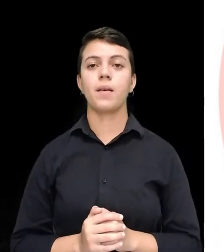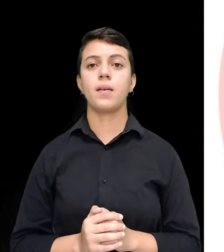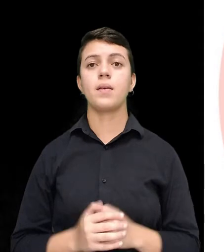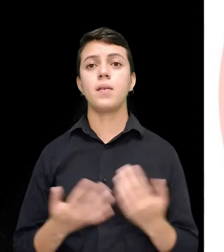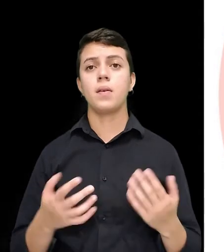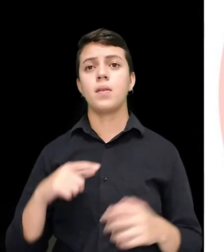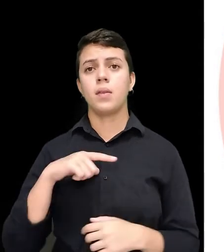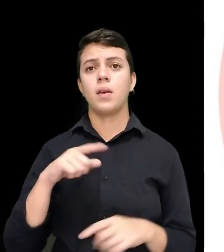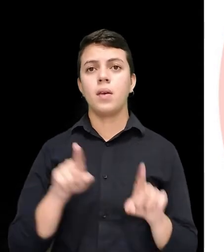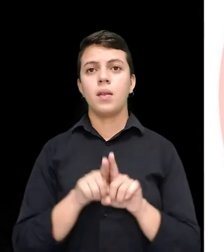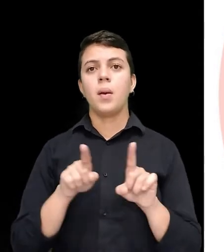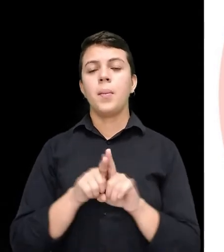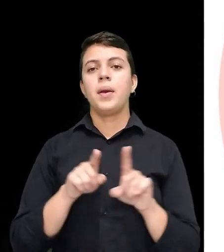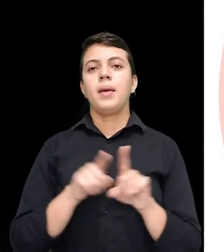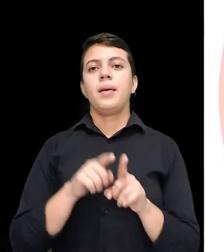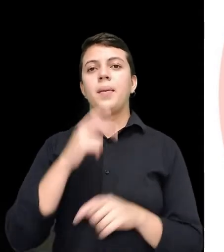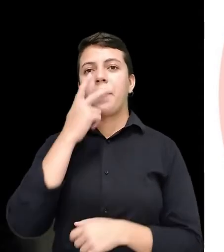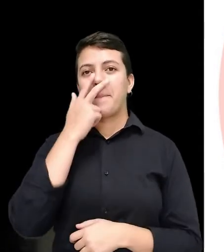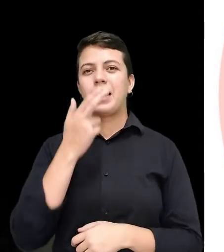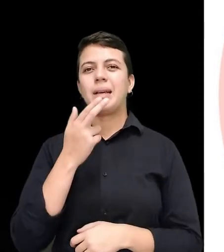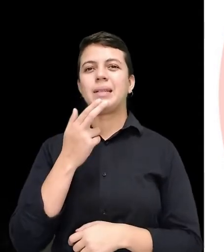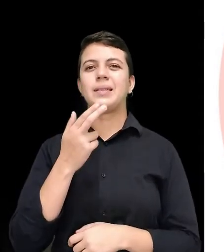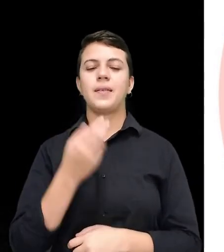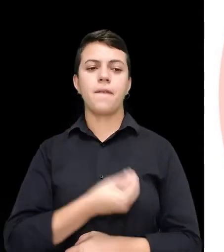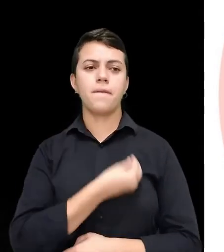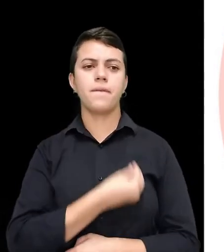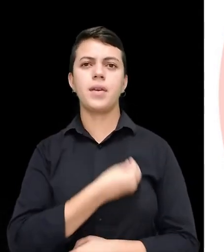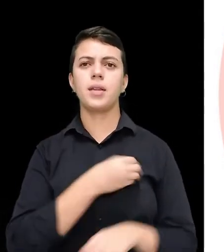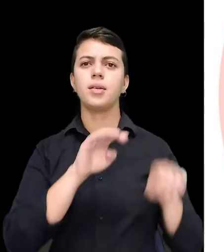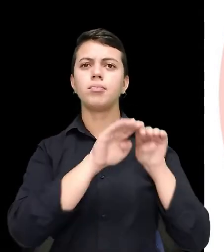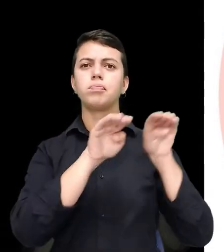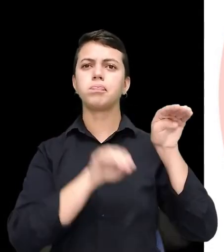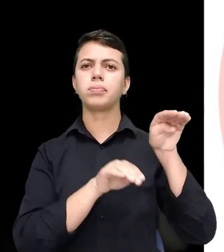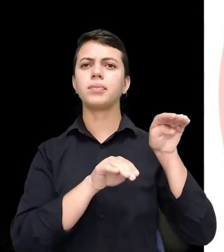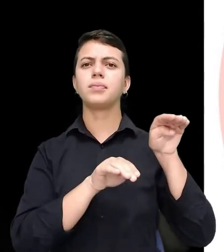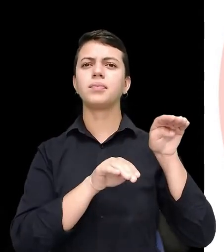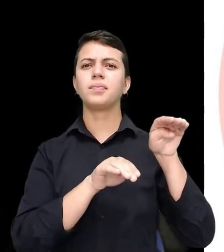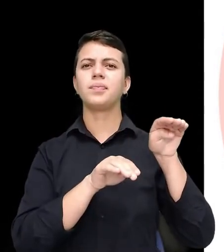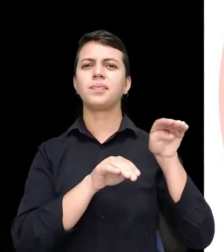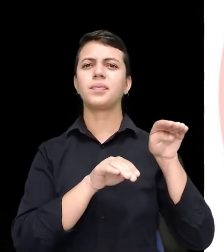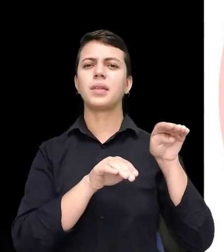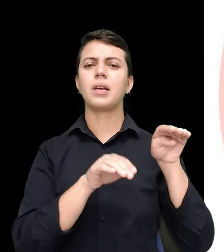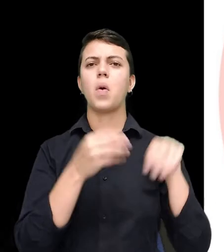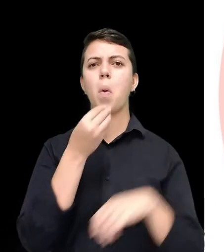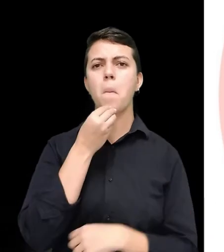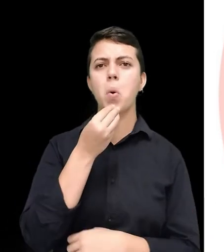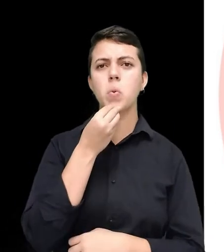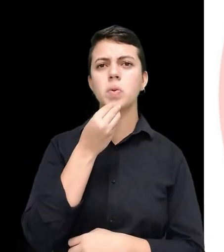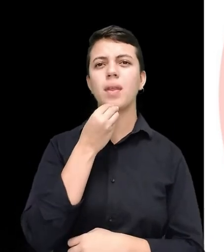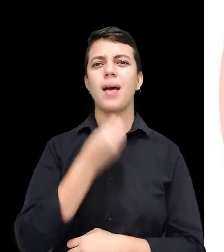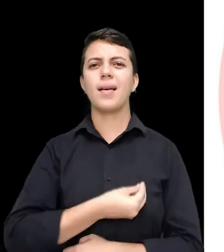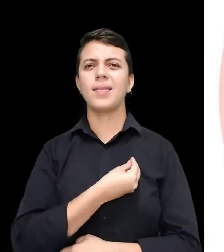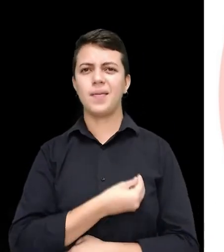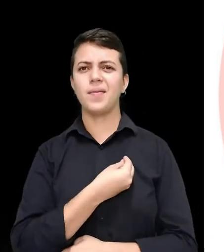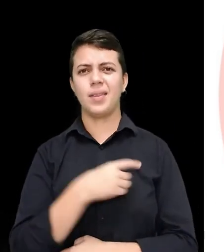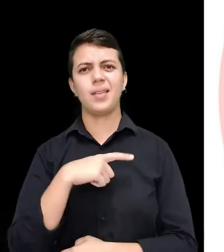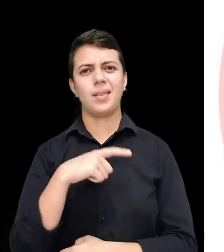das desigualdades, né, de condições também e de oportunidade.